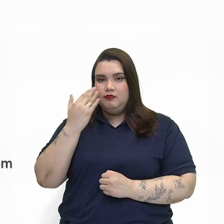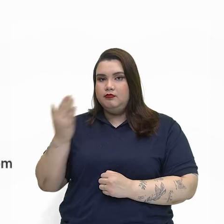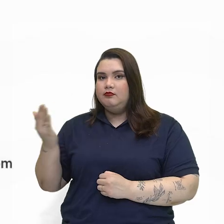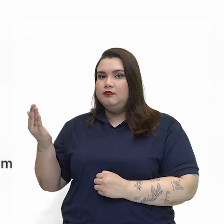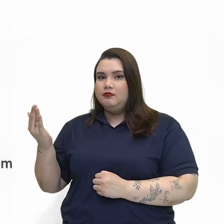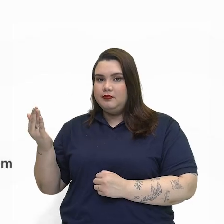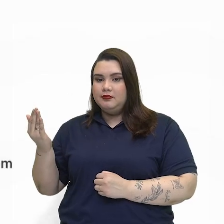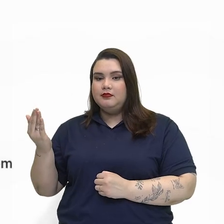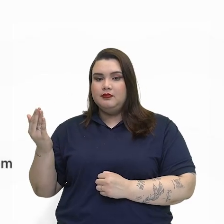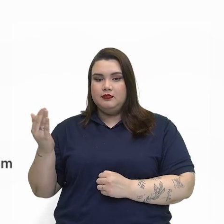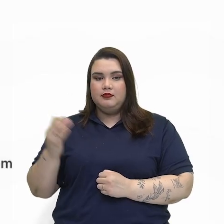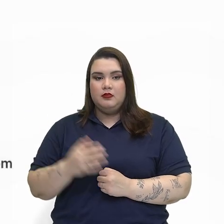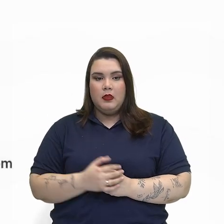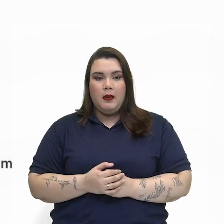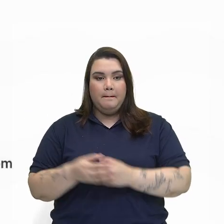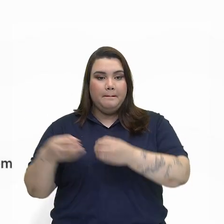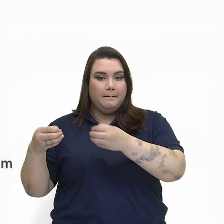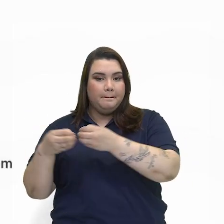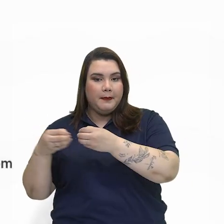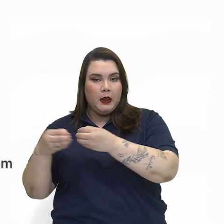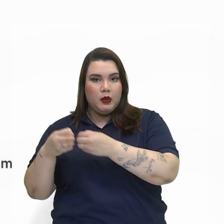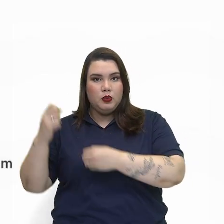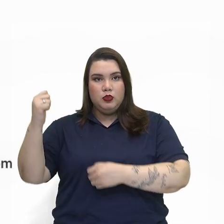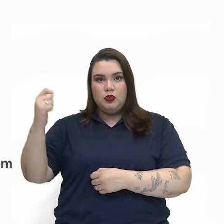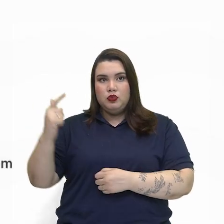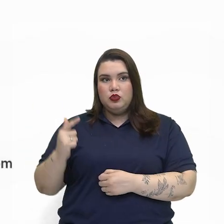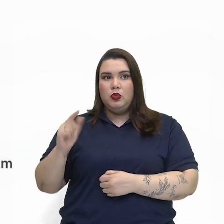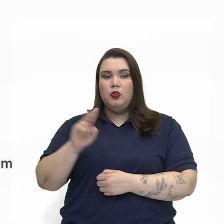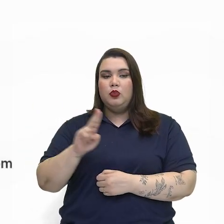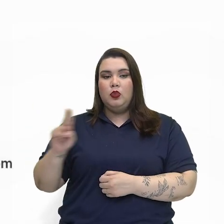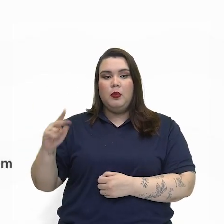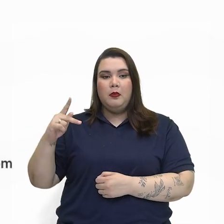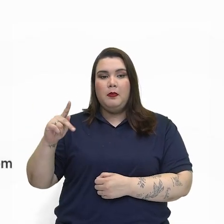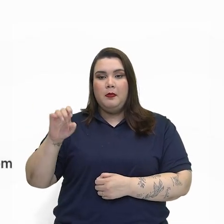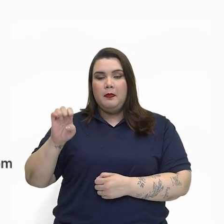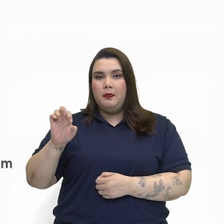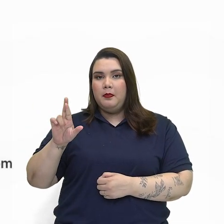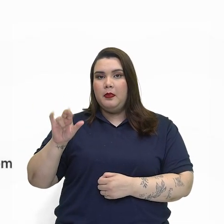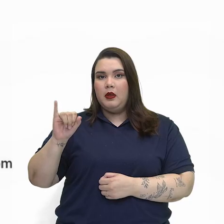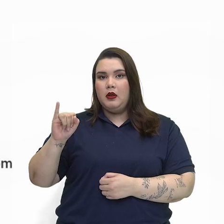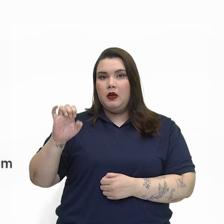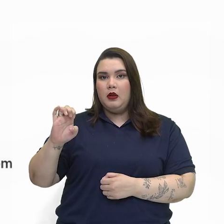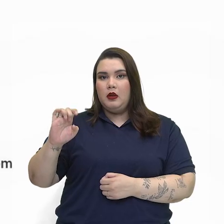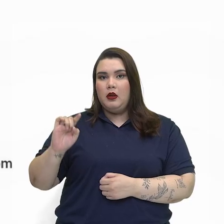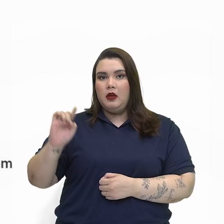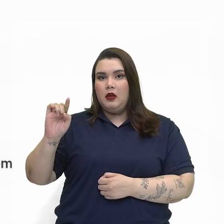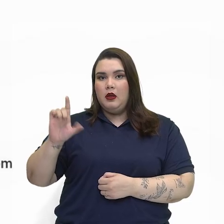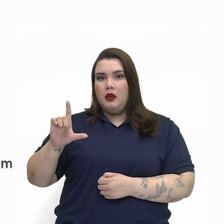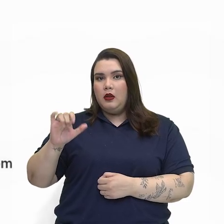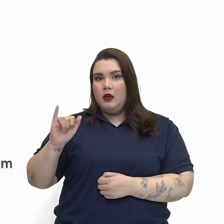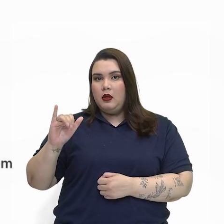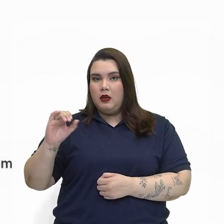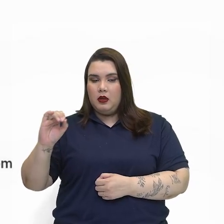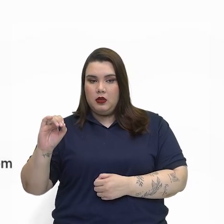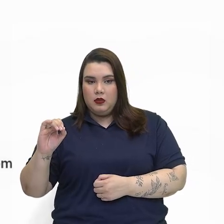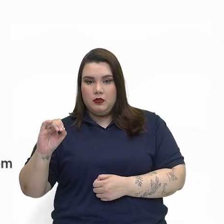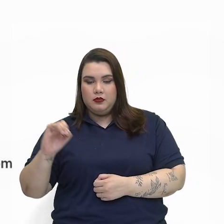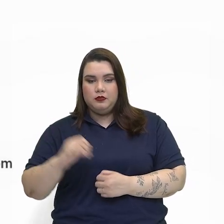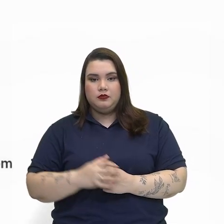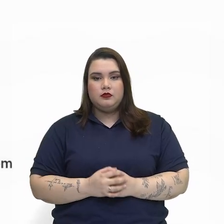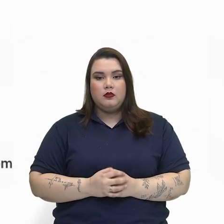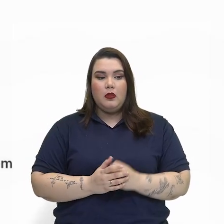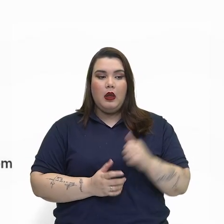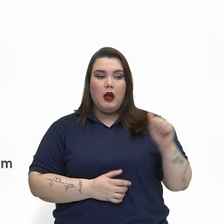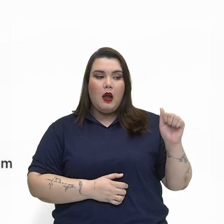Tá? Posição mais próxima do Sol. Olha aqui onde está o periélio, né? É quando a posição, o planeta está mais perto do Sol. E